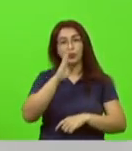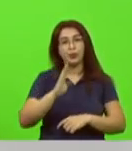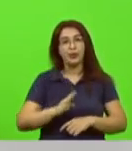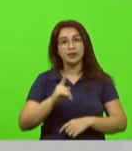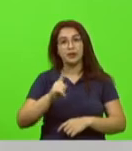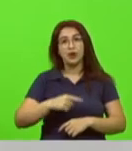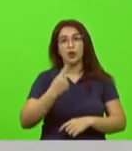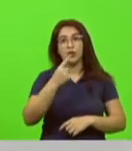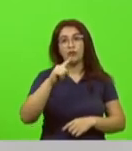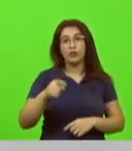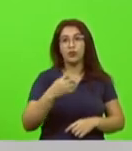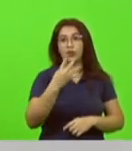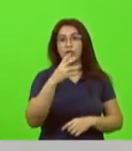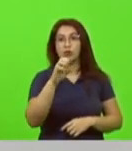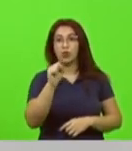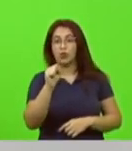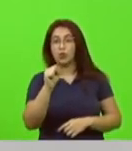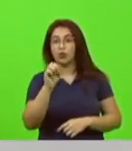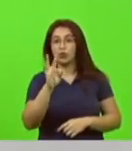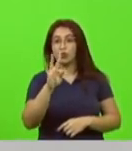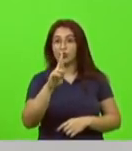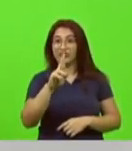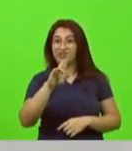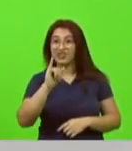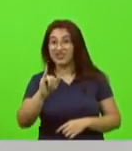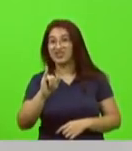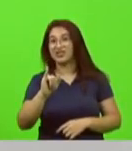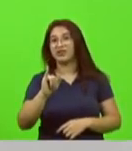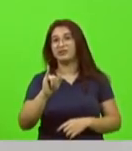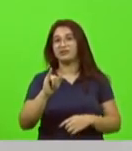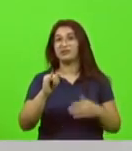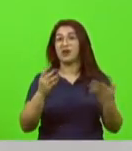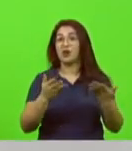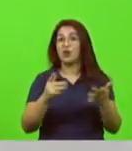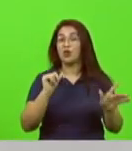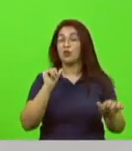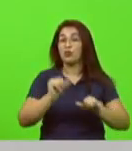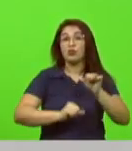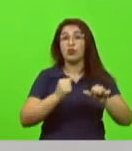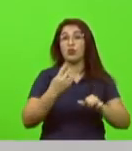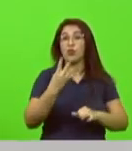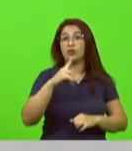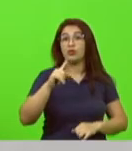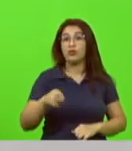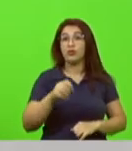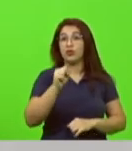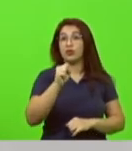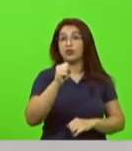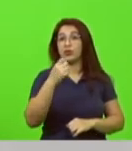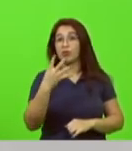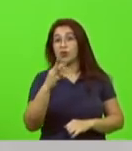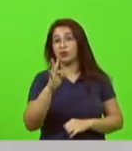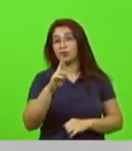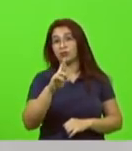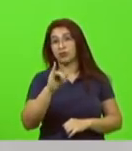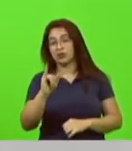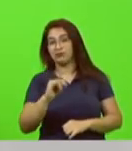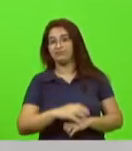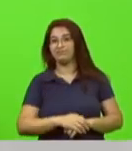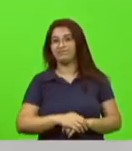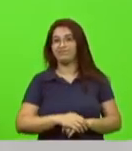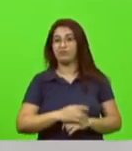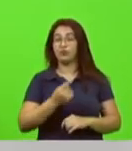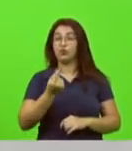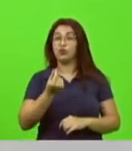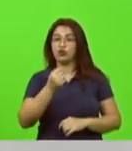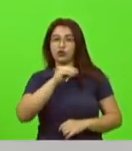1,48 trilhões. Saltamos, em 2013, para 4,84 trilhões. A renda per capita do brasileiro era